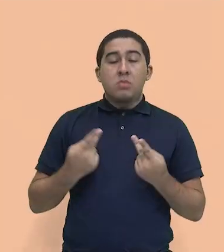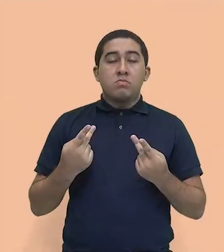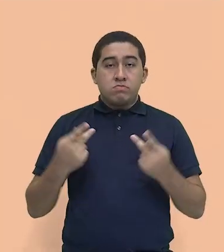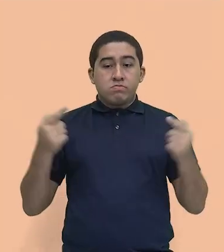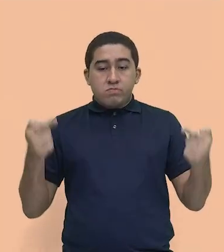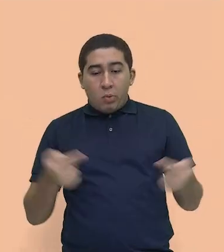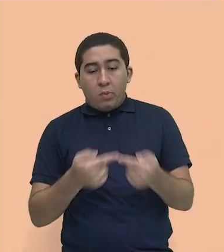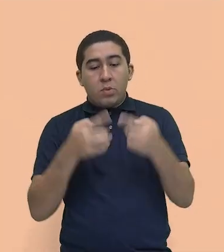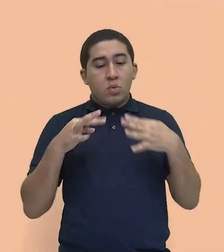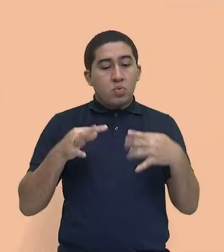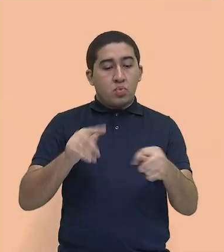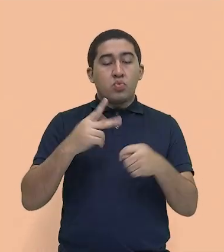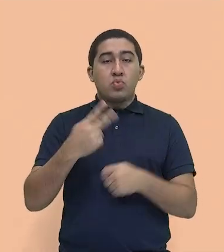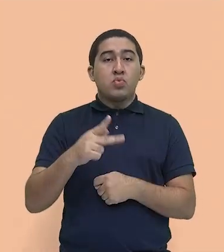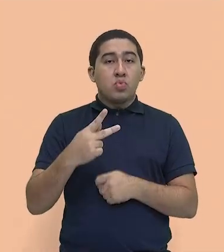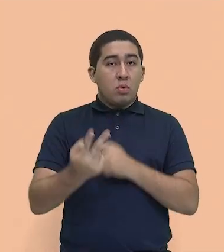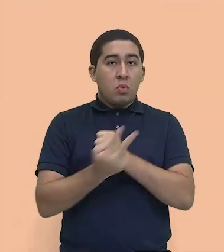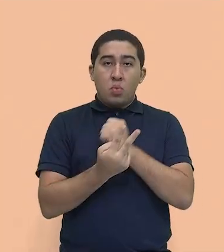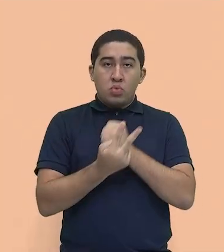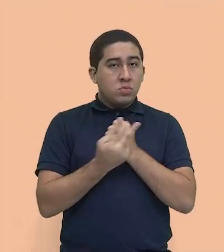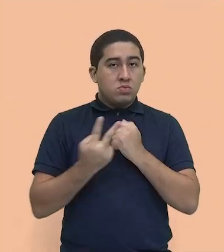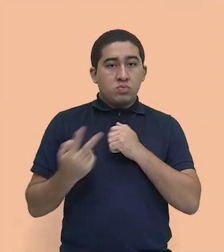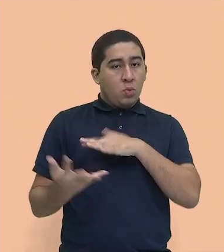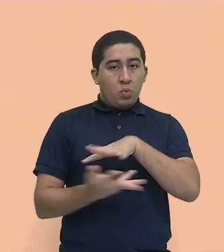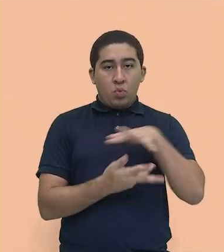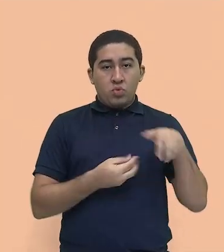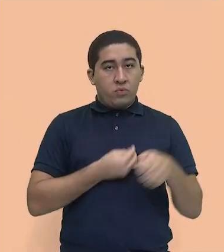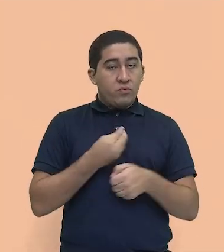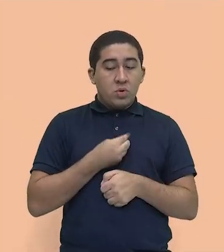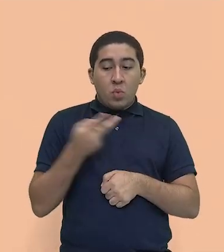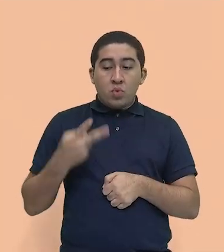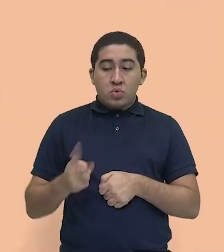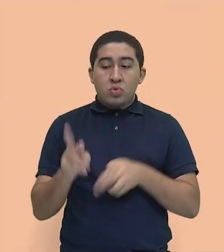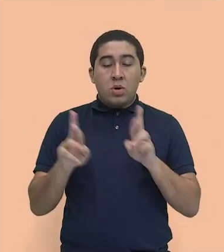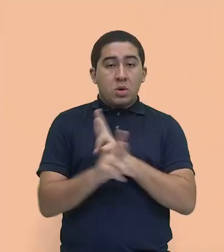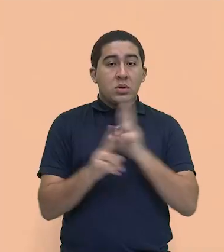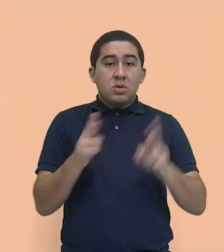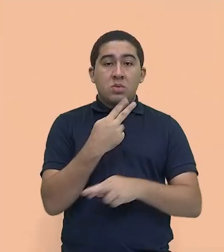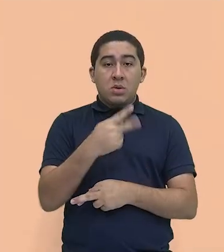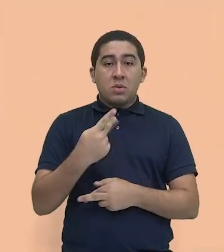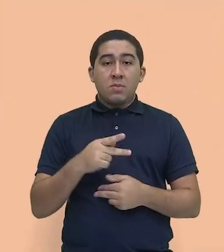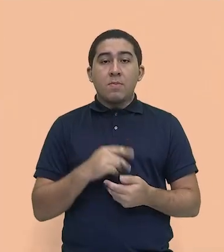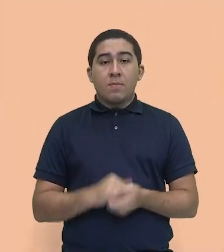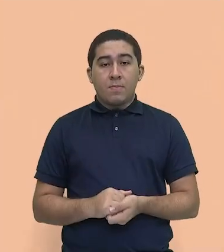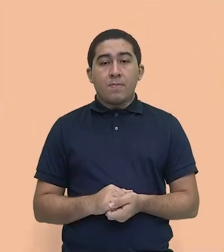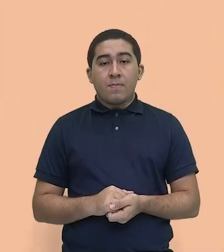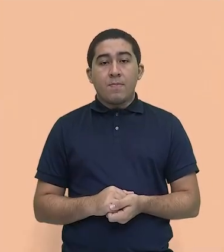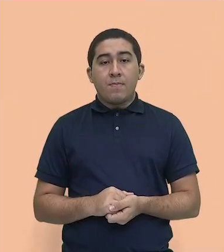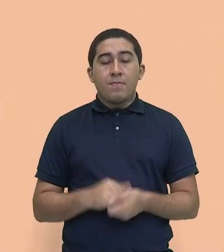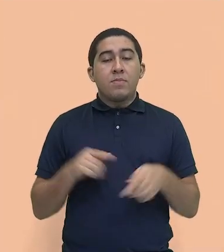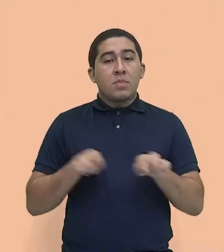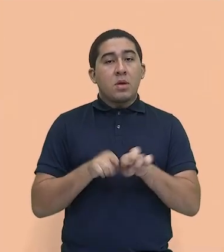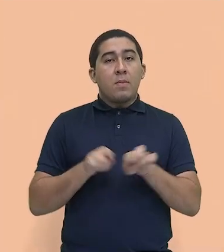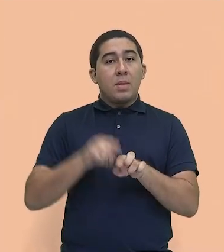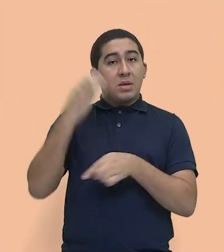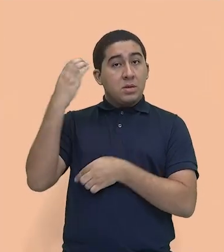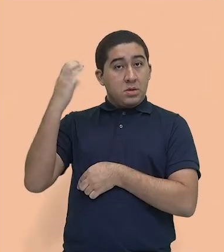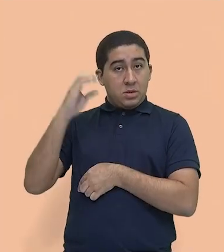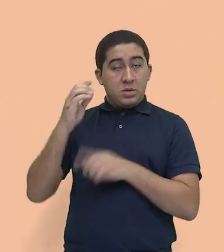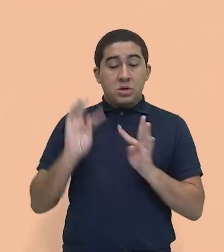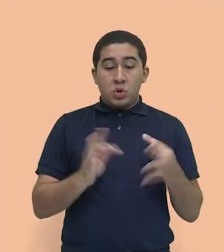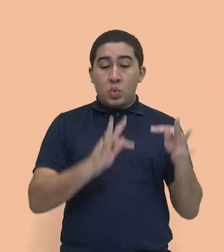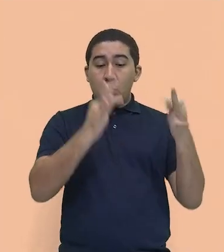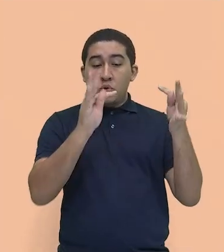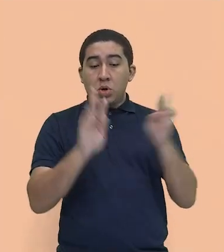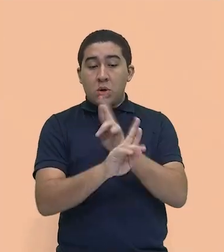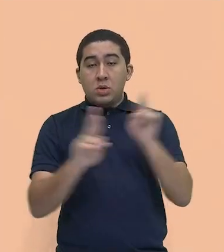humano, está voltado para a sua sobrevivência no mundo, a sua relação com o mundo. E a ciência, a tecnologia, ela